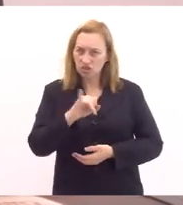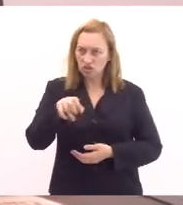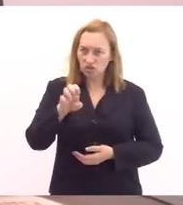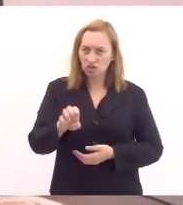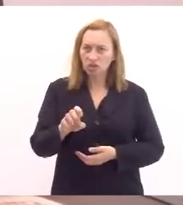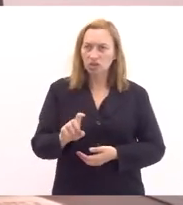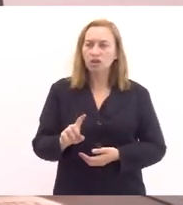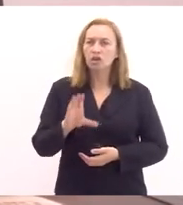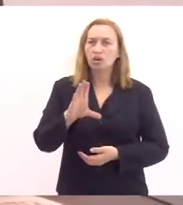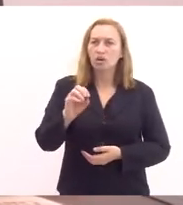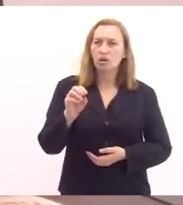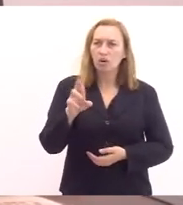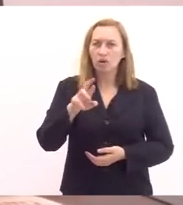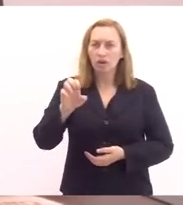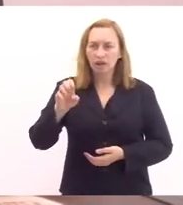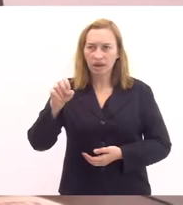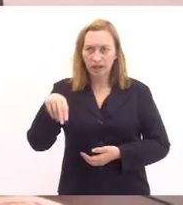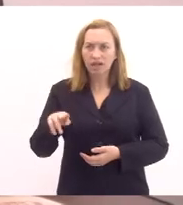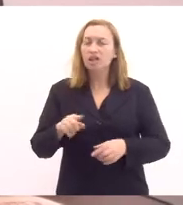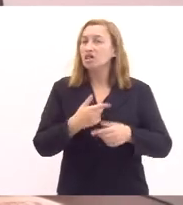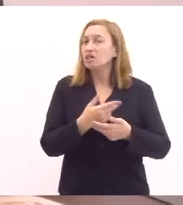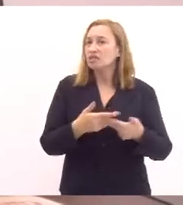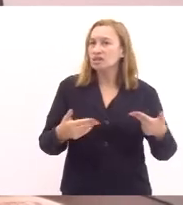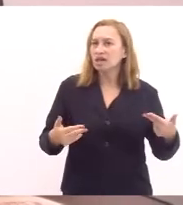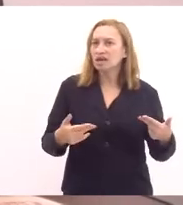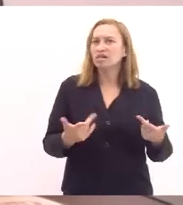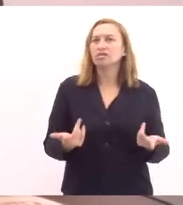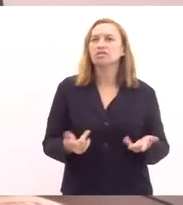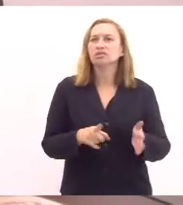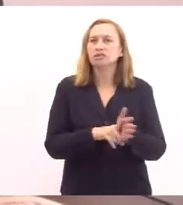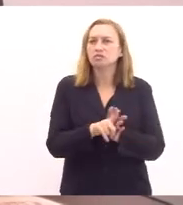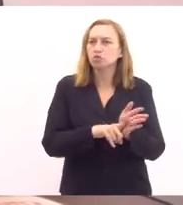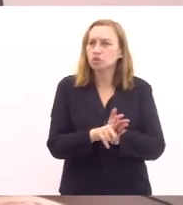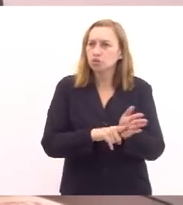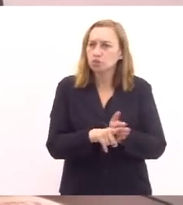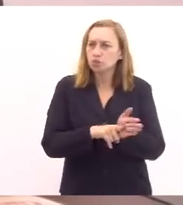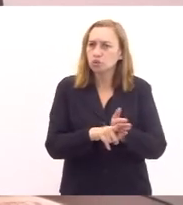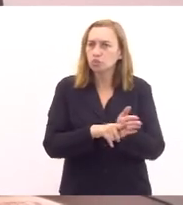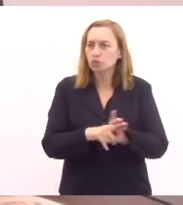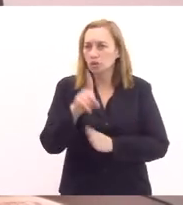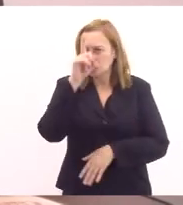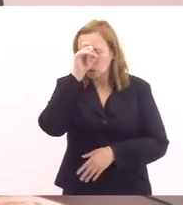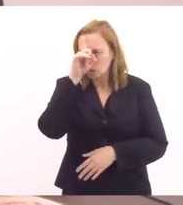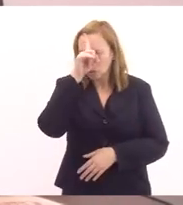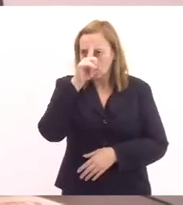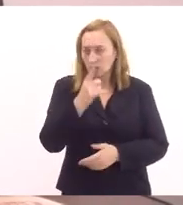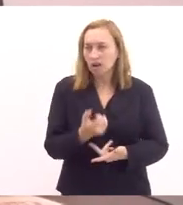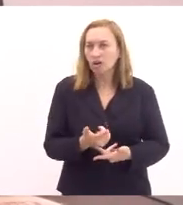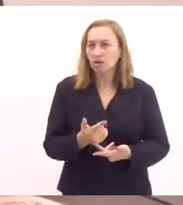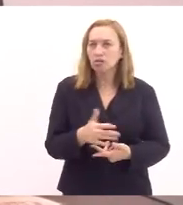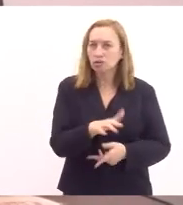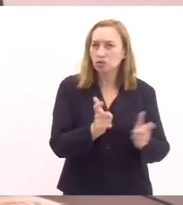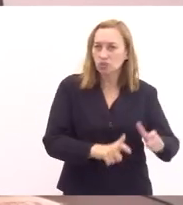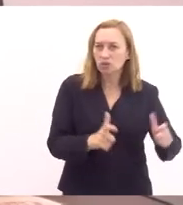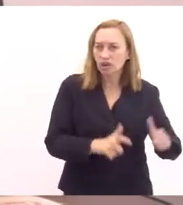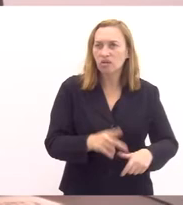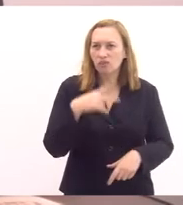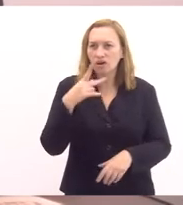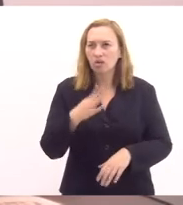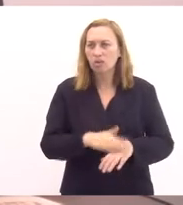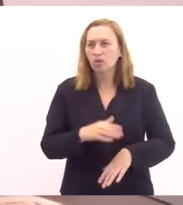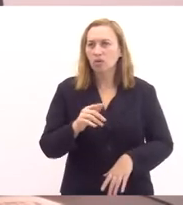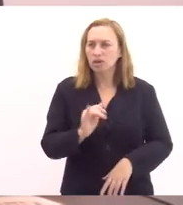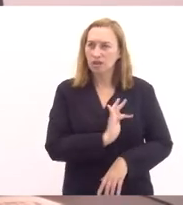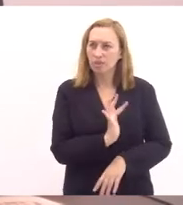decorem enfim fizemos inúmeras e números e números inspeções em maternidades da região e aqui eu vou falar um pouco